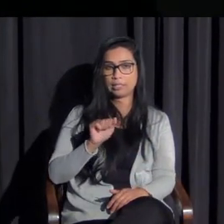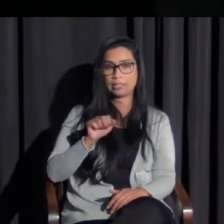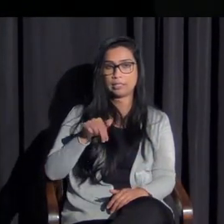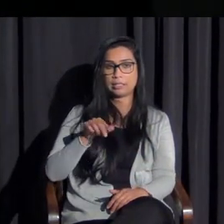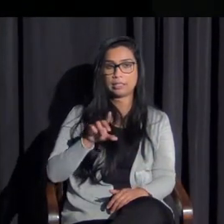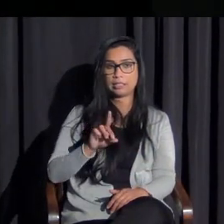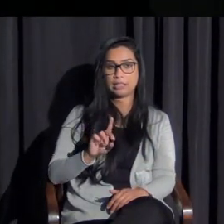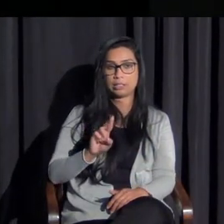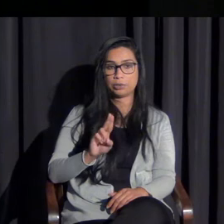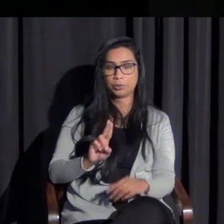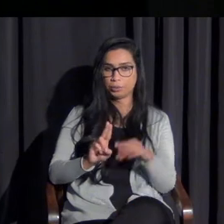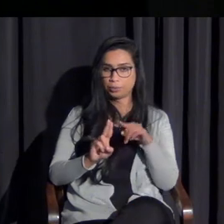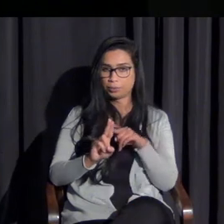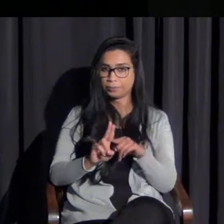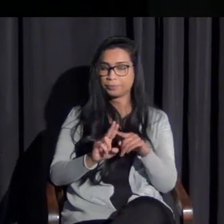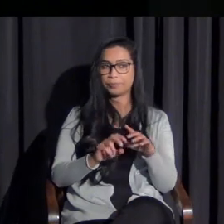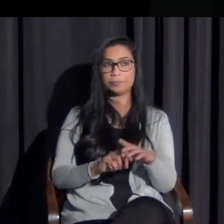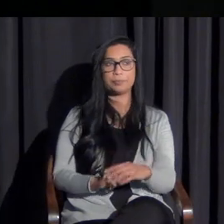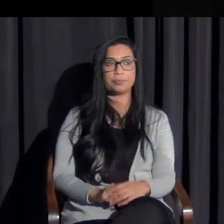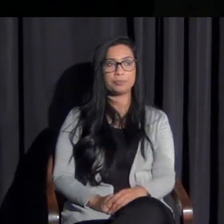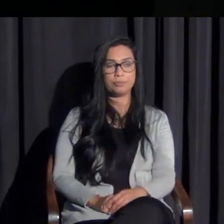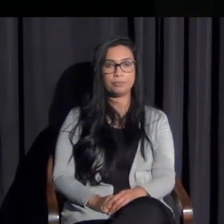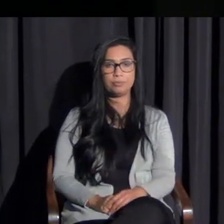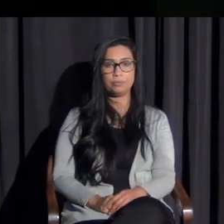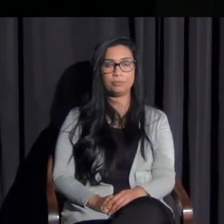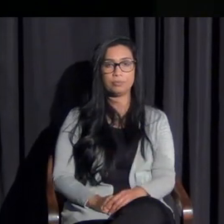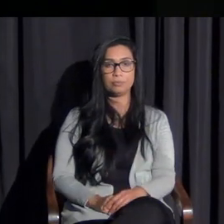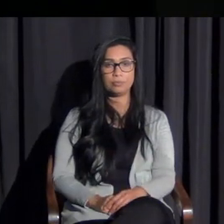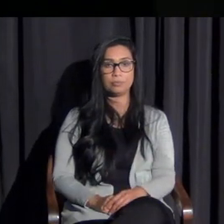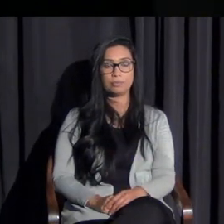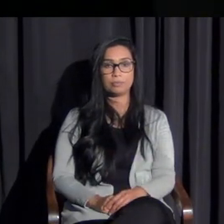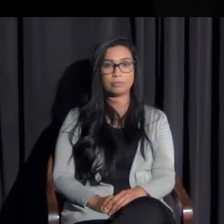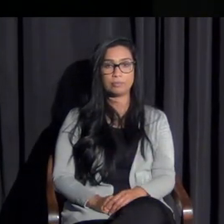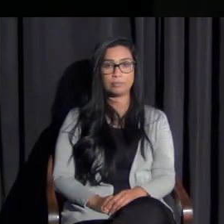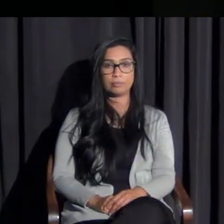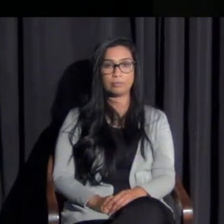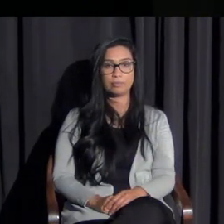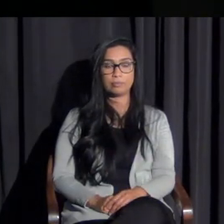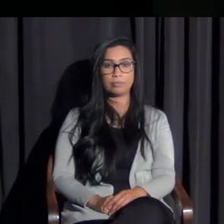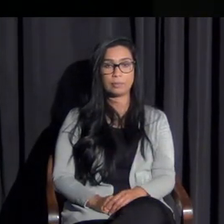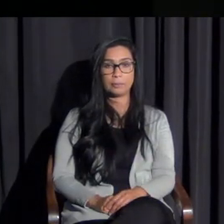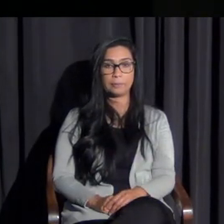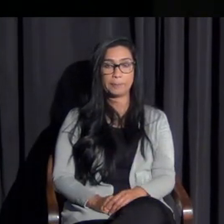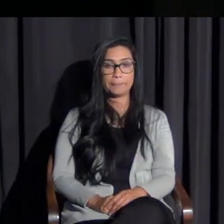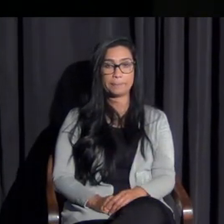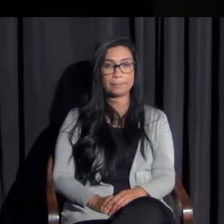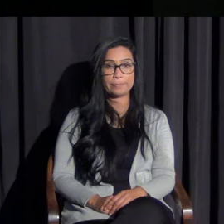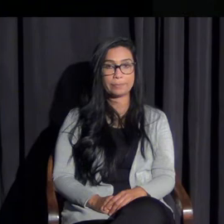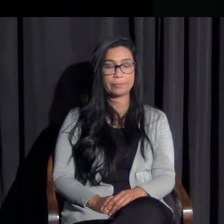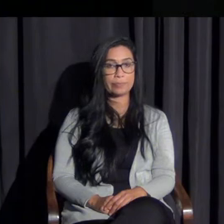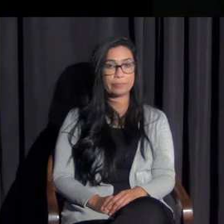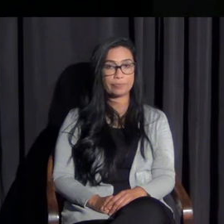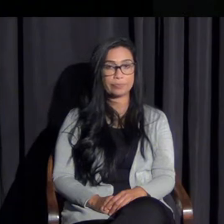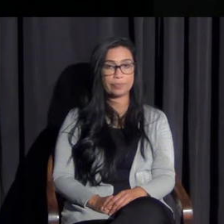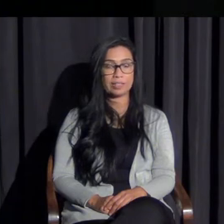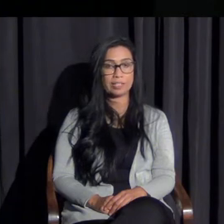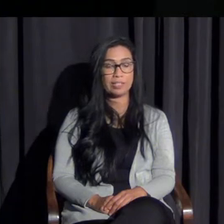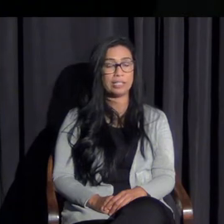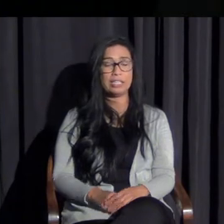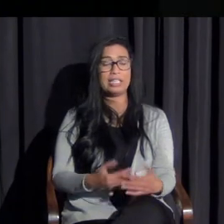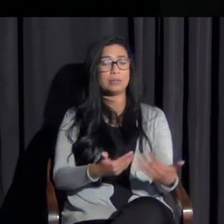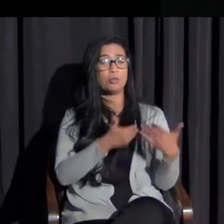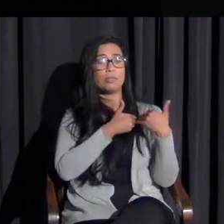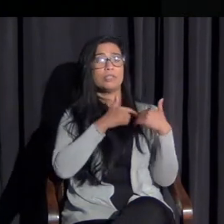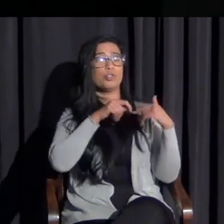nesse largo do Paissandu, que diz respeito ao limpar determinadas partes da cidade com